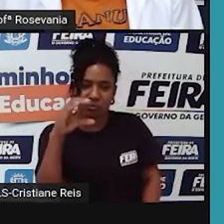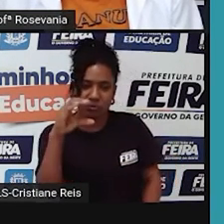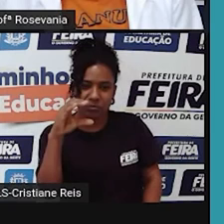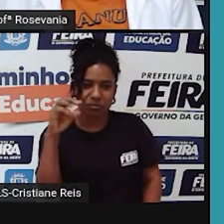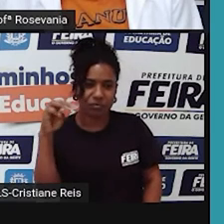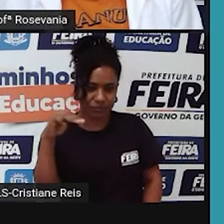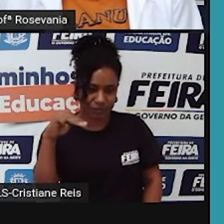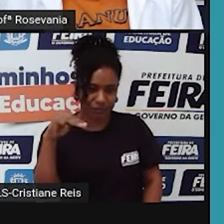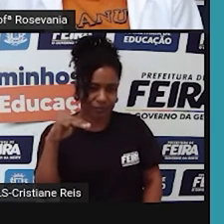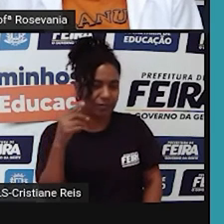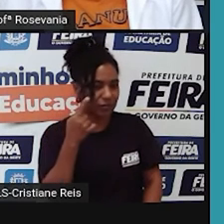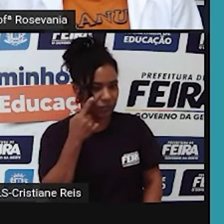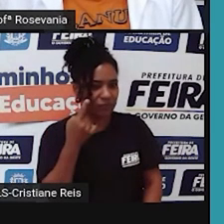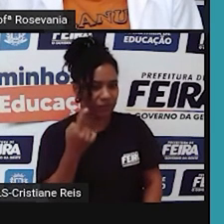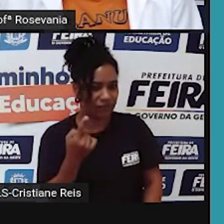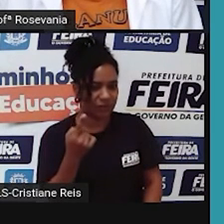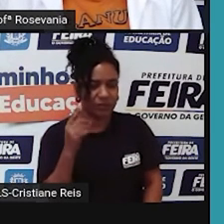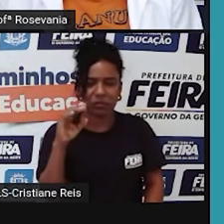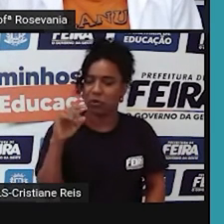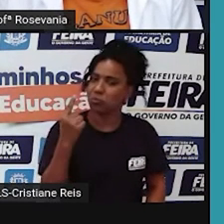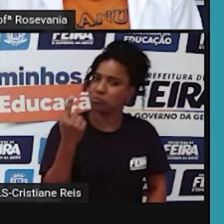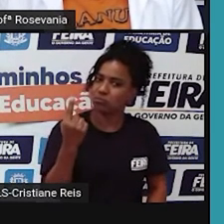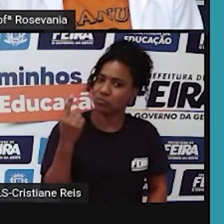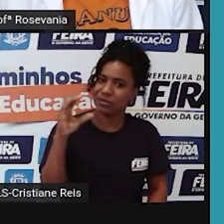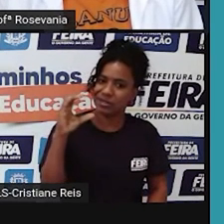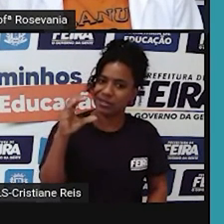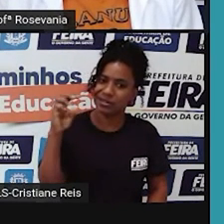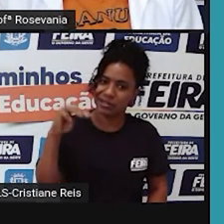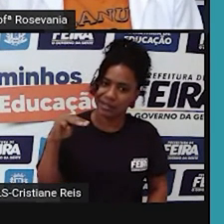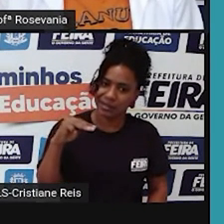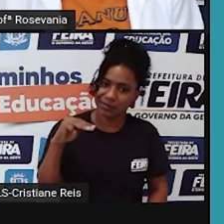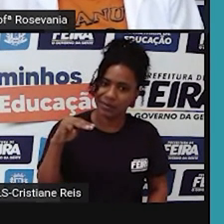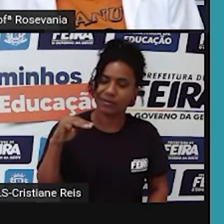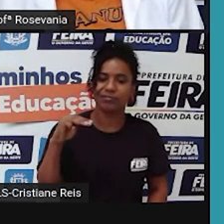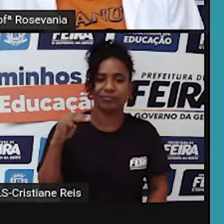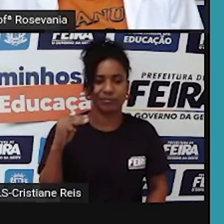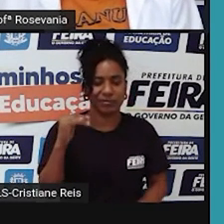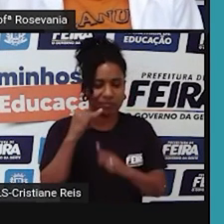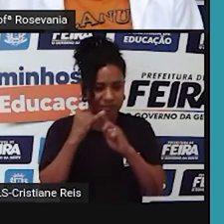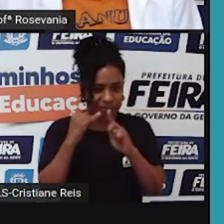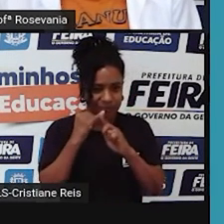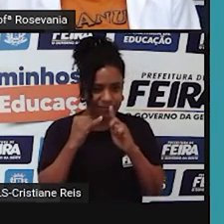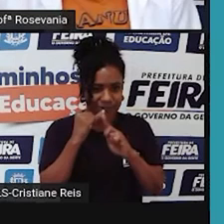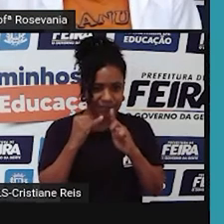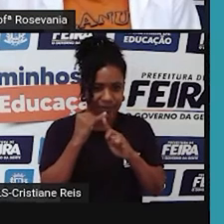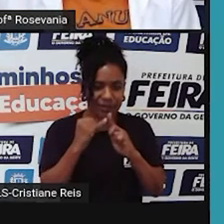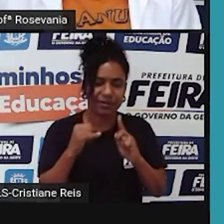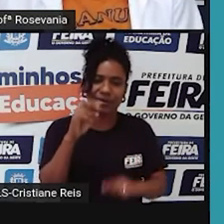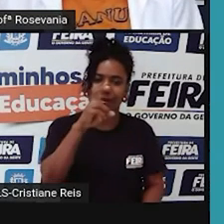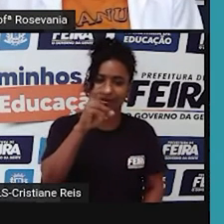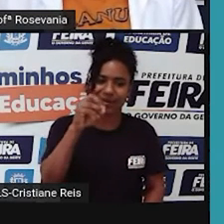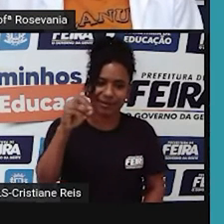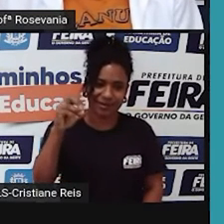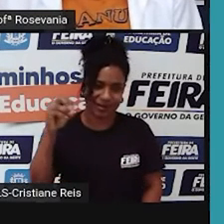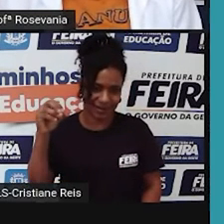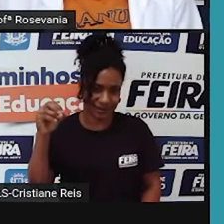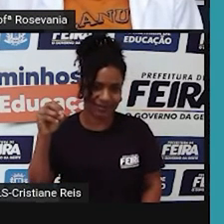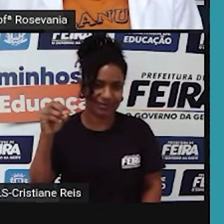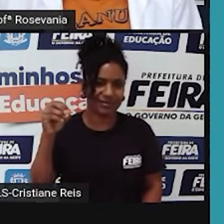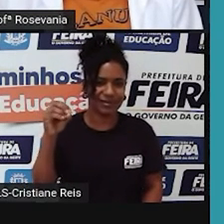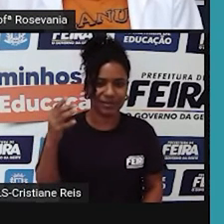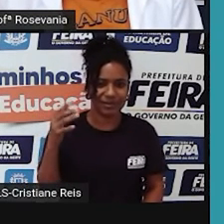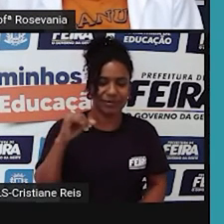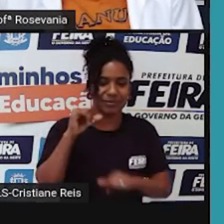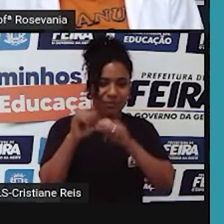bora dizer, né? Ou 1,5 centímetro, que seja lá. E 1 centímetro, já sei que é 500 quilômetros. Se eu for mudar